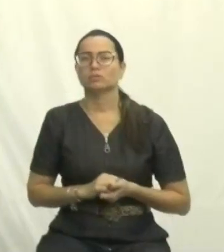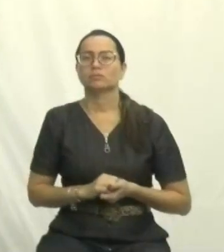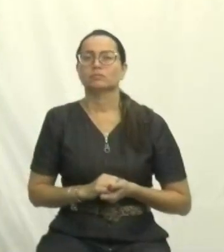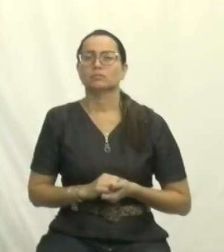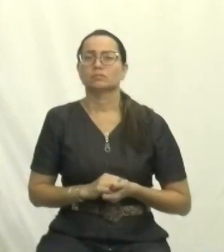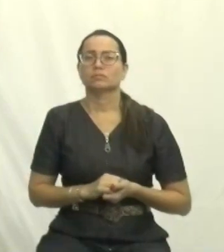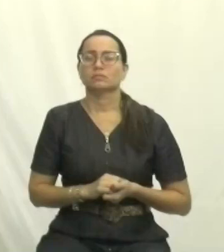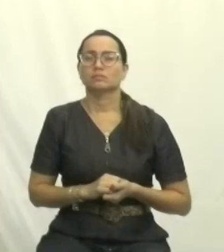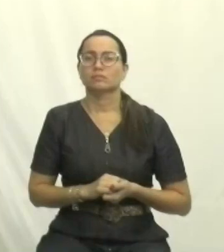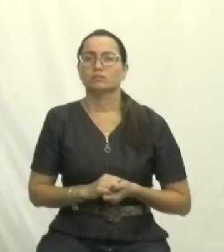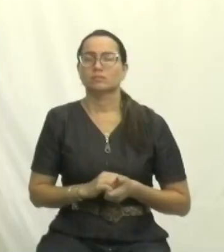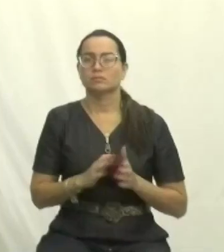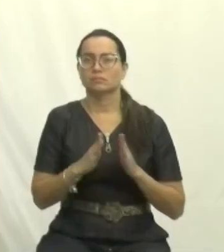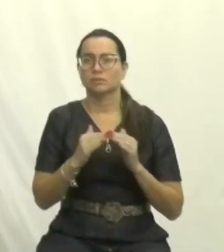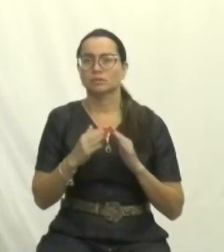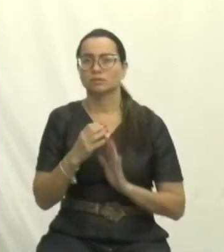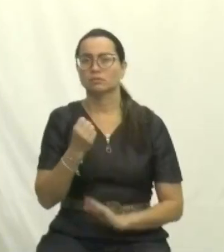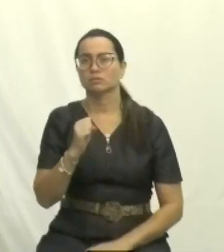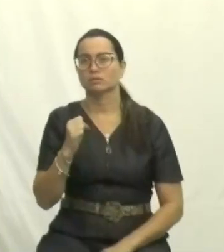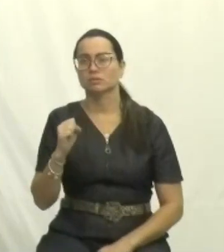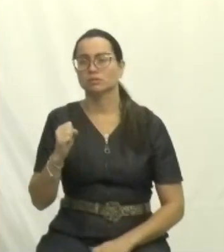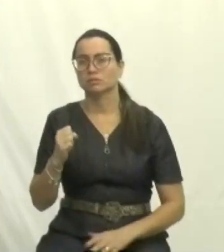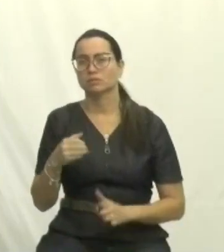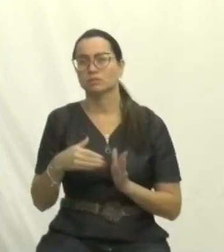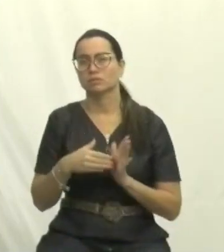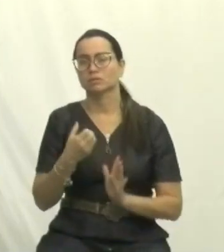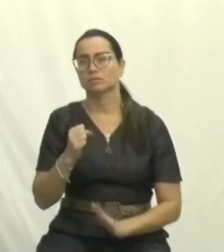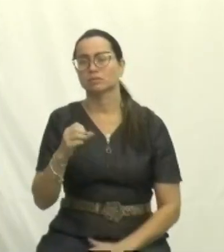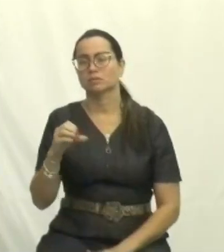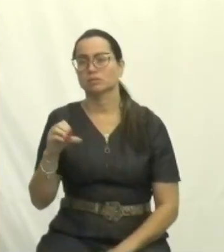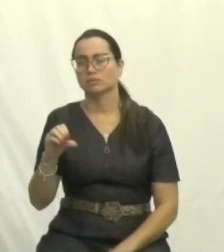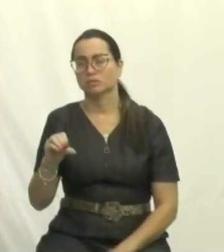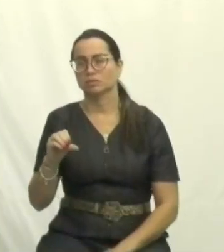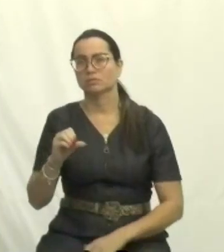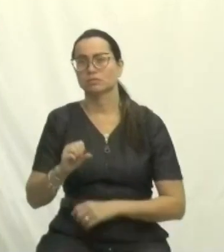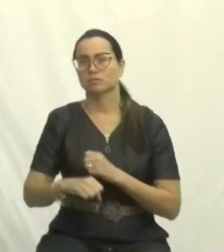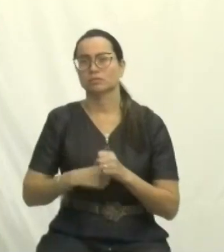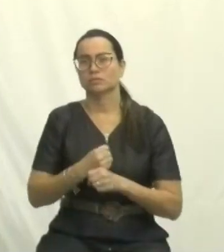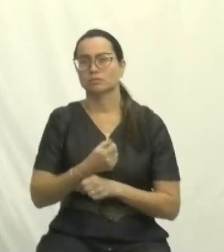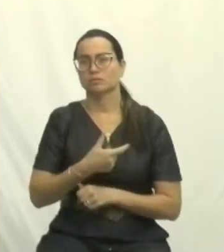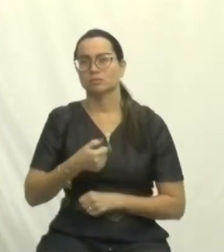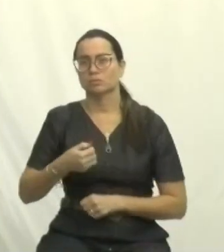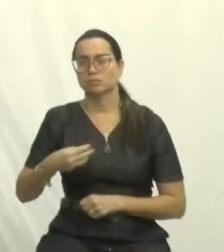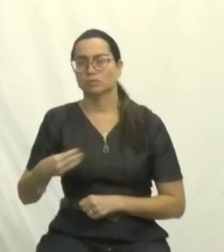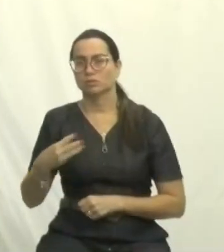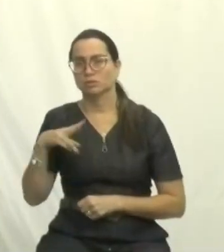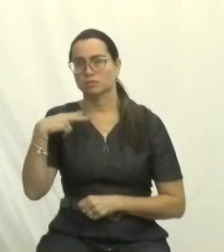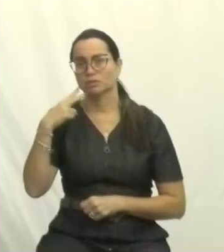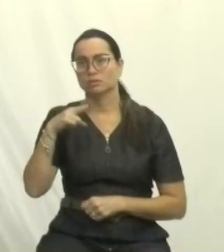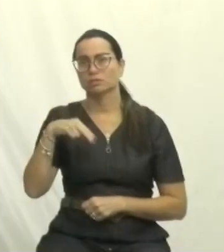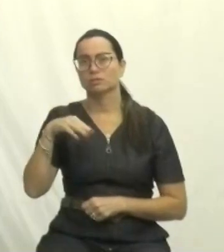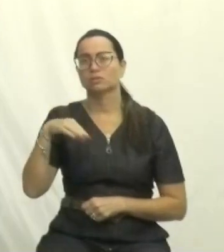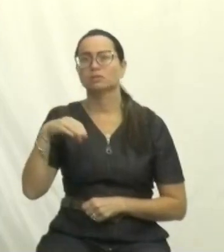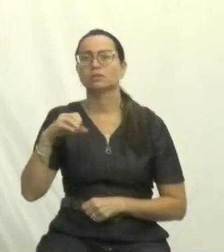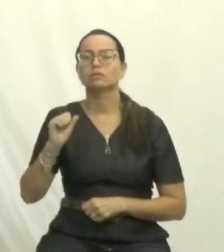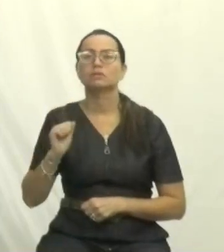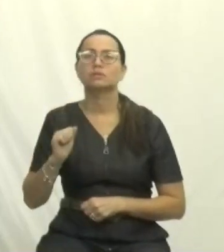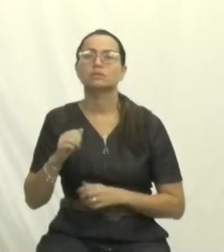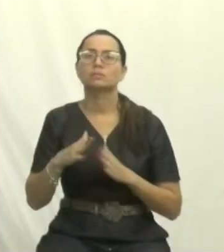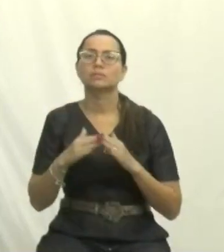Requerimentos números 88 89/2023, de autoria do vereador Nicola Martins. Requerimento